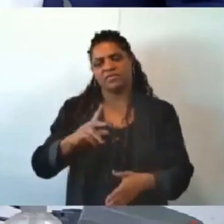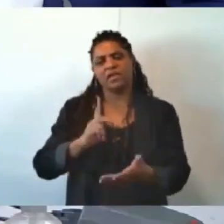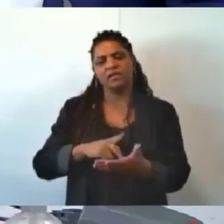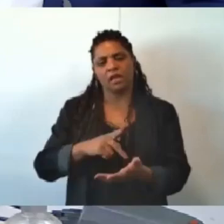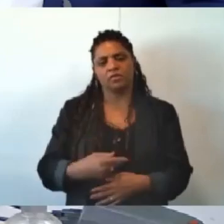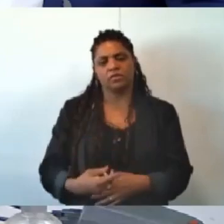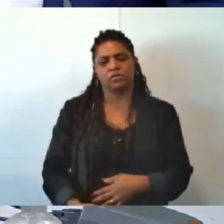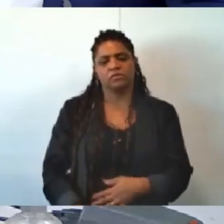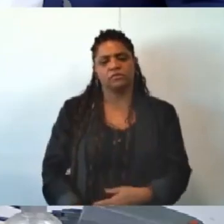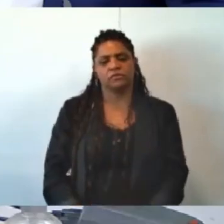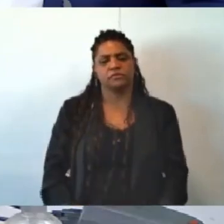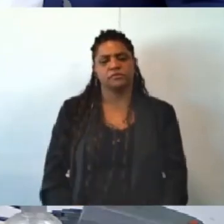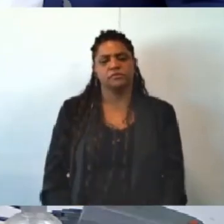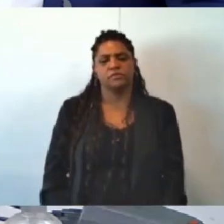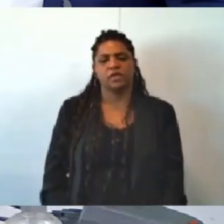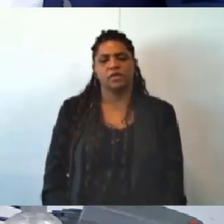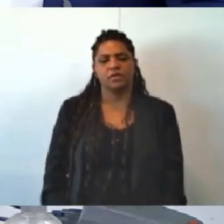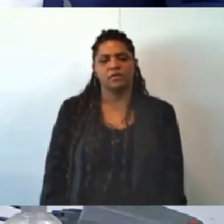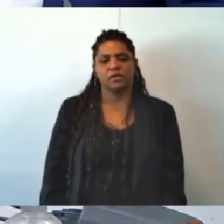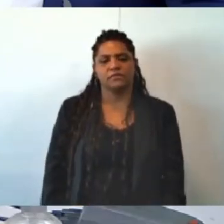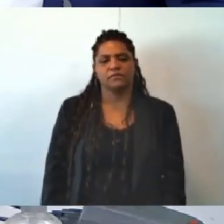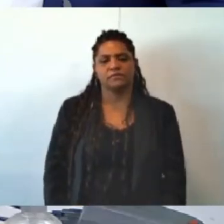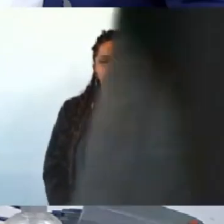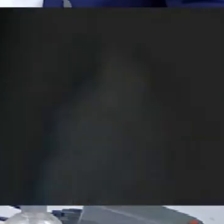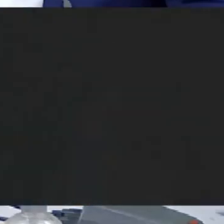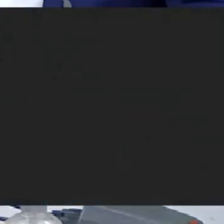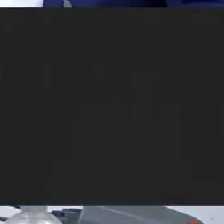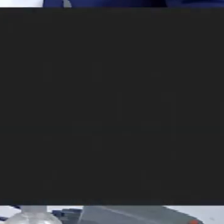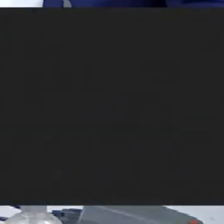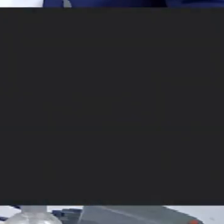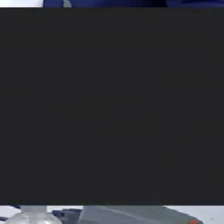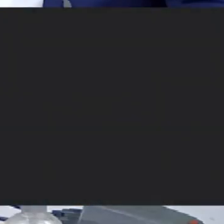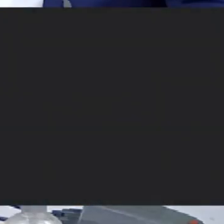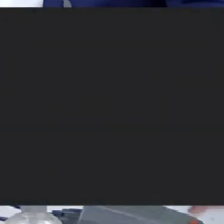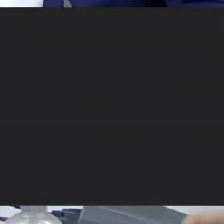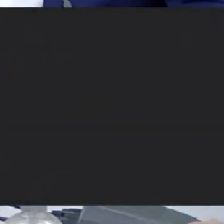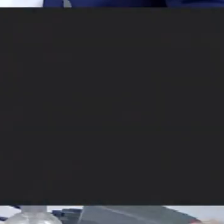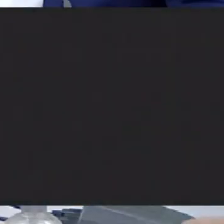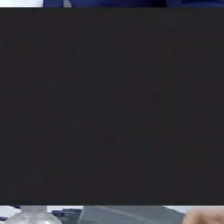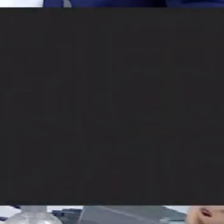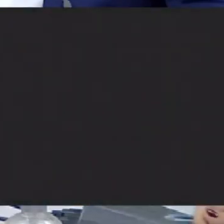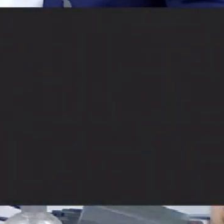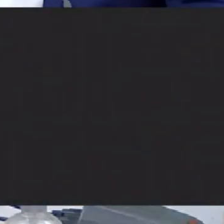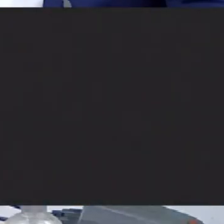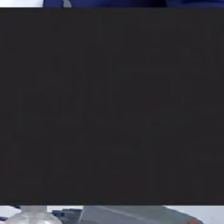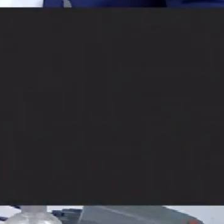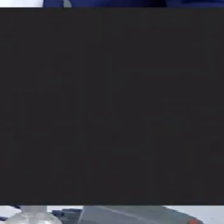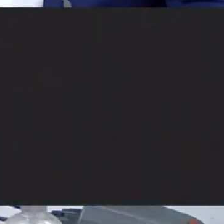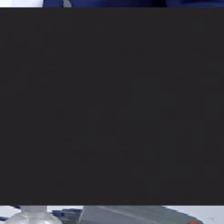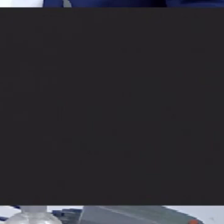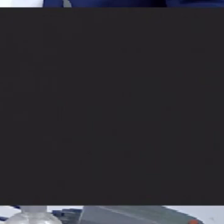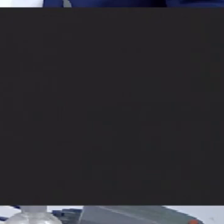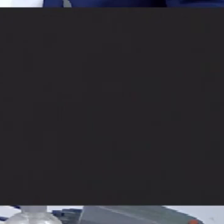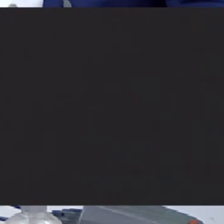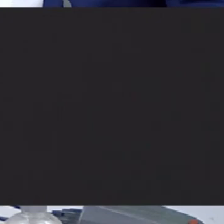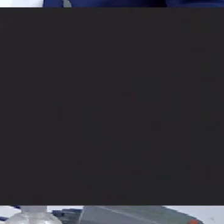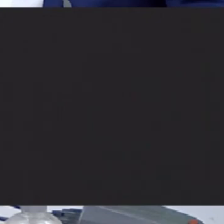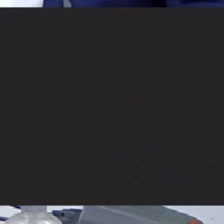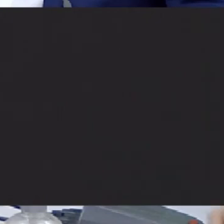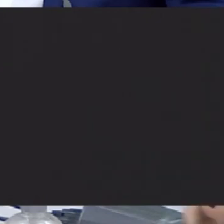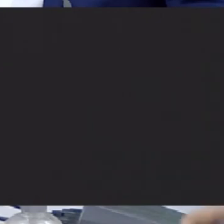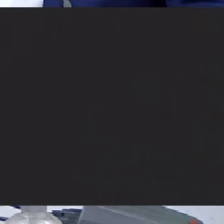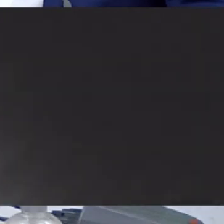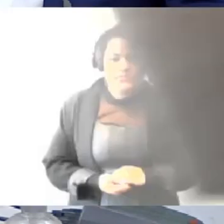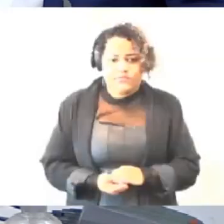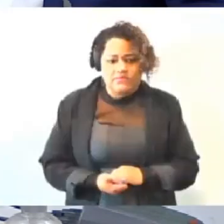aqui para isso mesmo, para debatermos. Patrícia? Isso, Patrícia. Eu gostaria de corrigir o senhor Luiz Fernando Libânio. Por quê? Porque ele